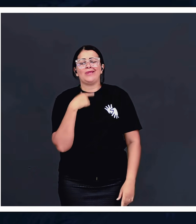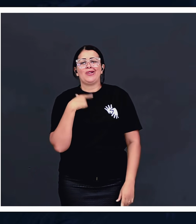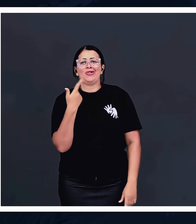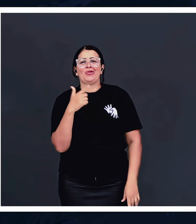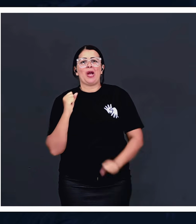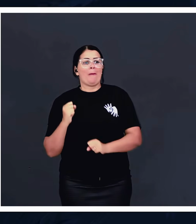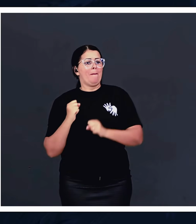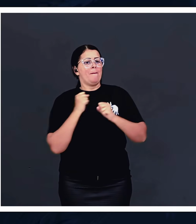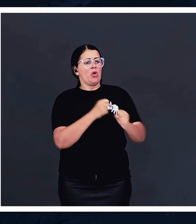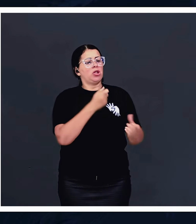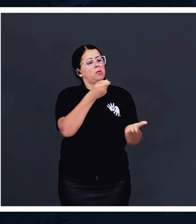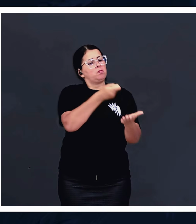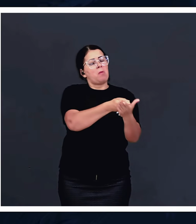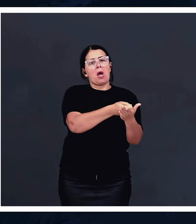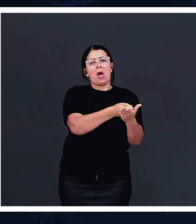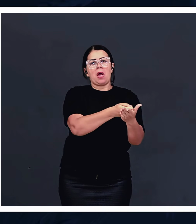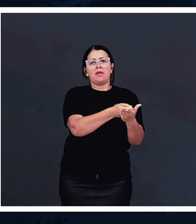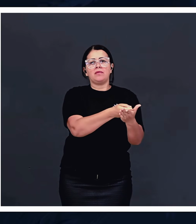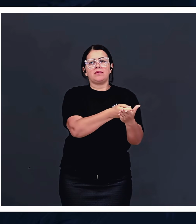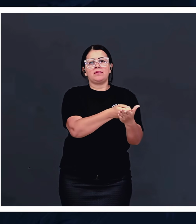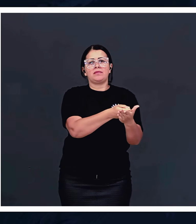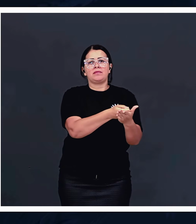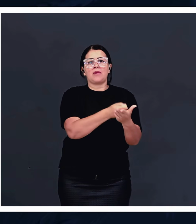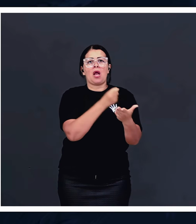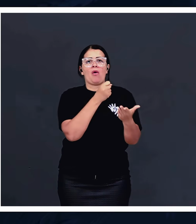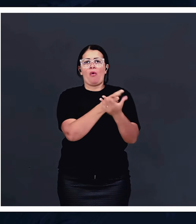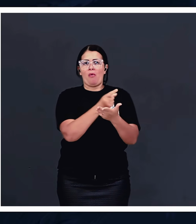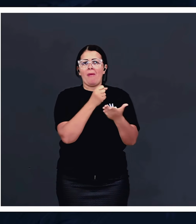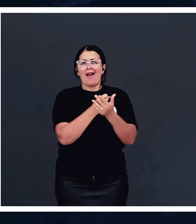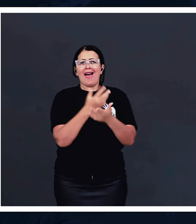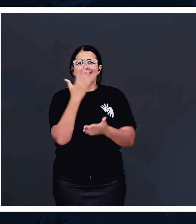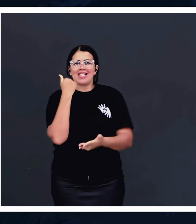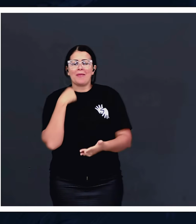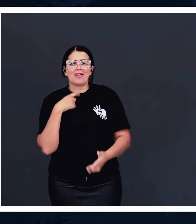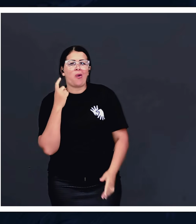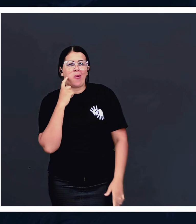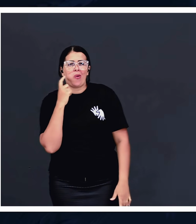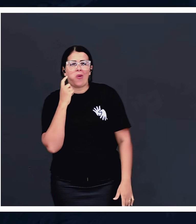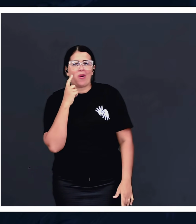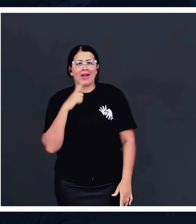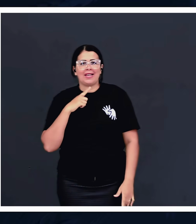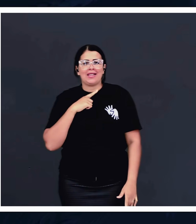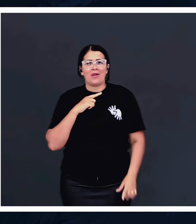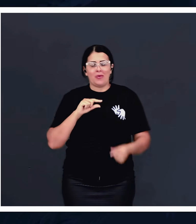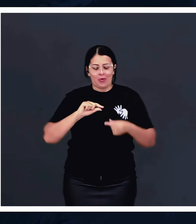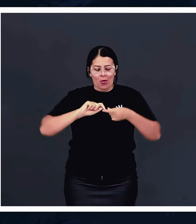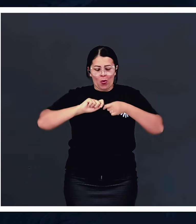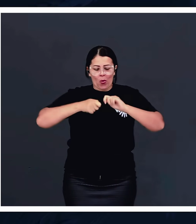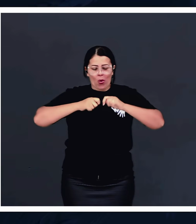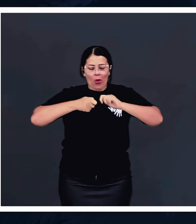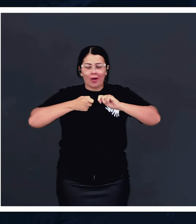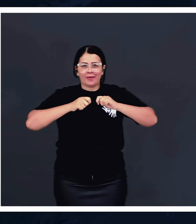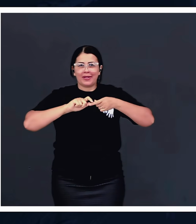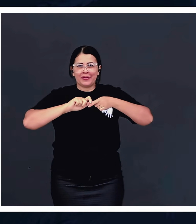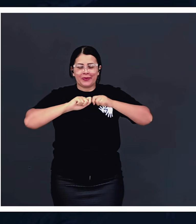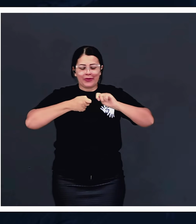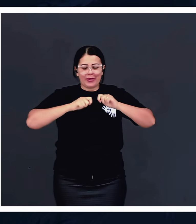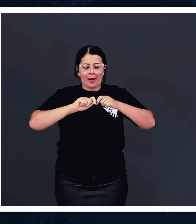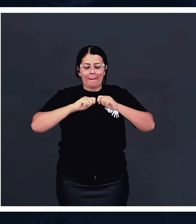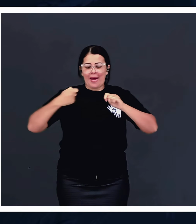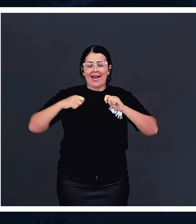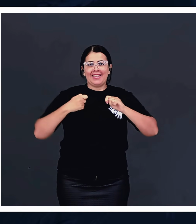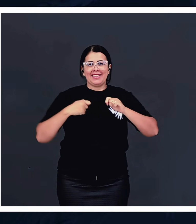de compra. Sabe aquelas balas que vão a cordinha assim no plástico, que você destacava,